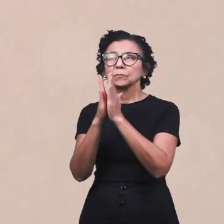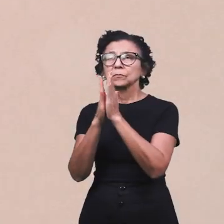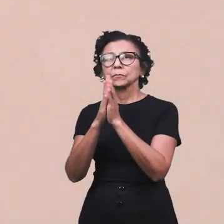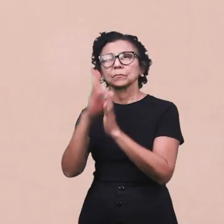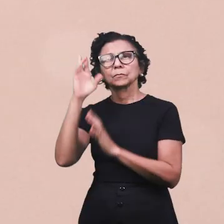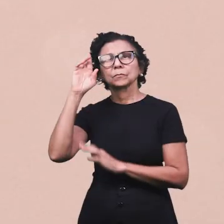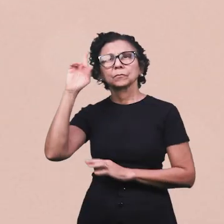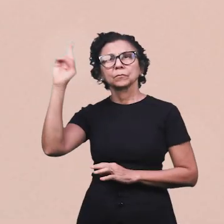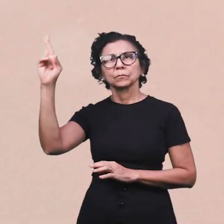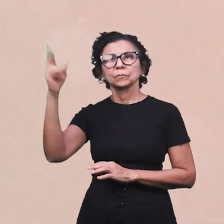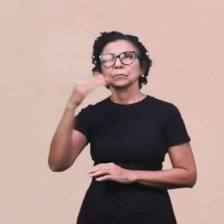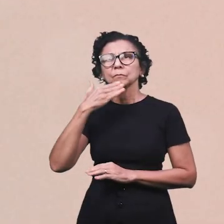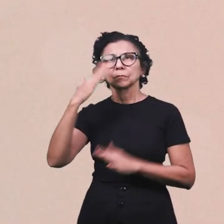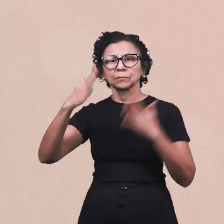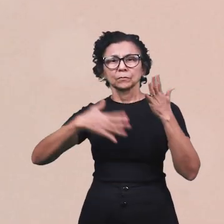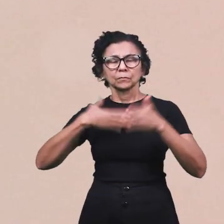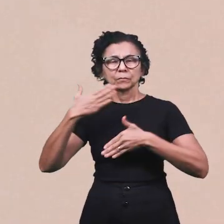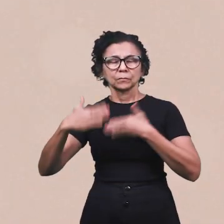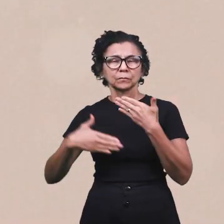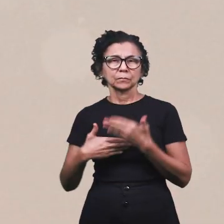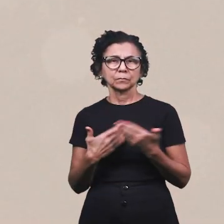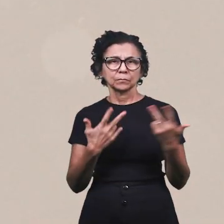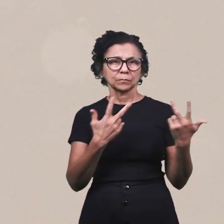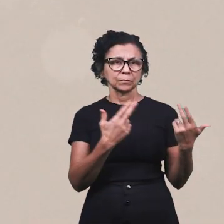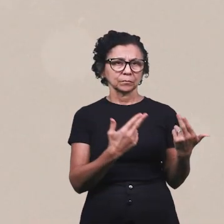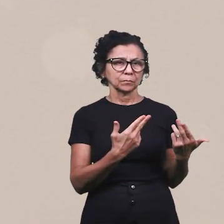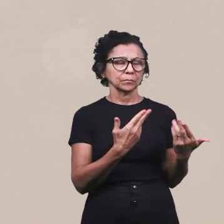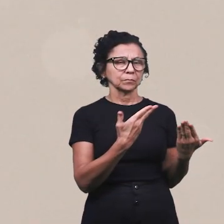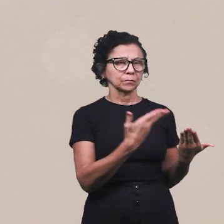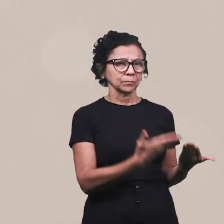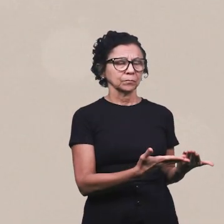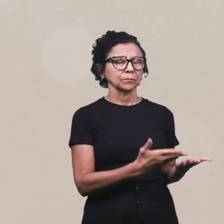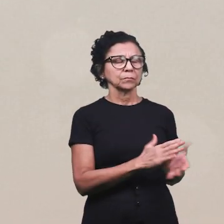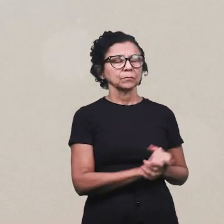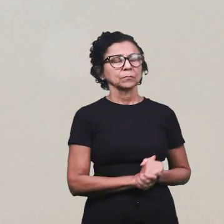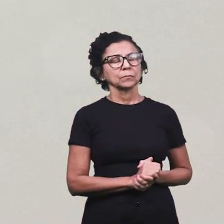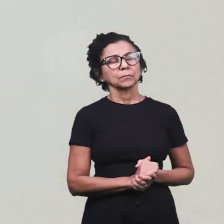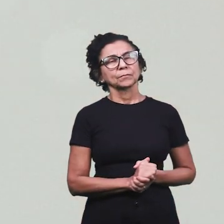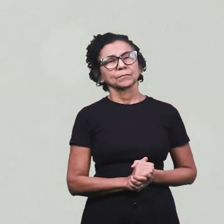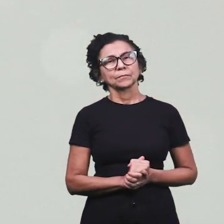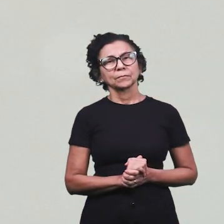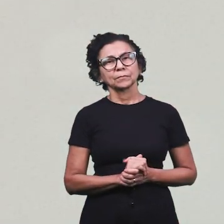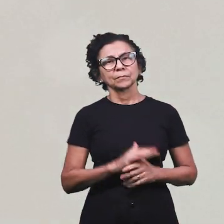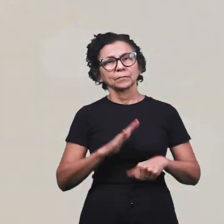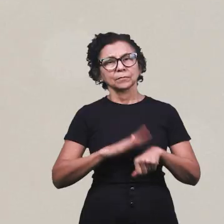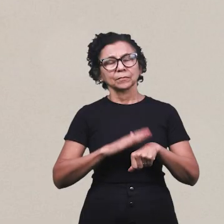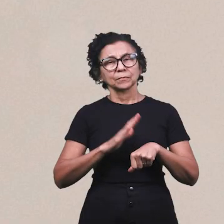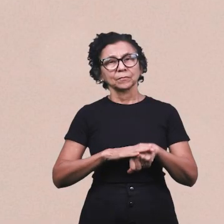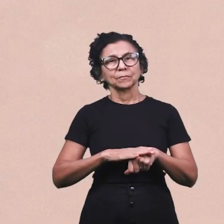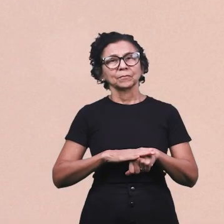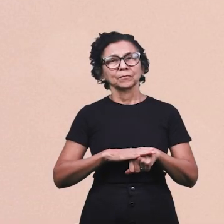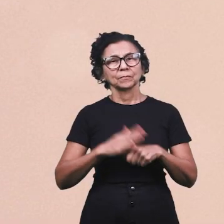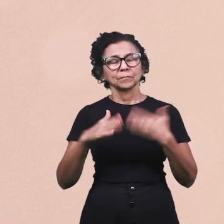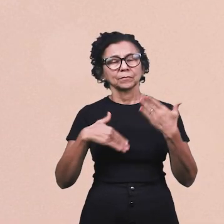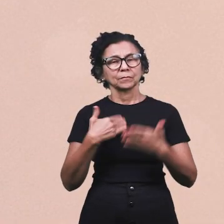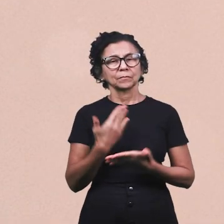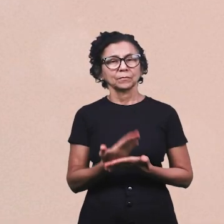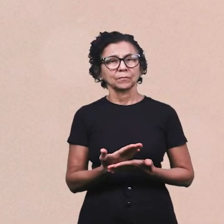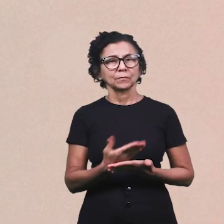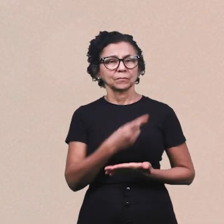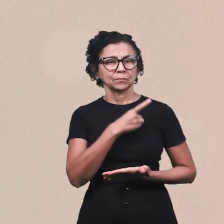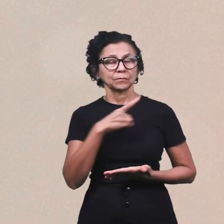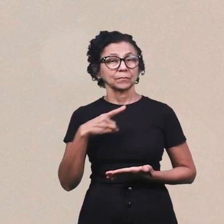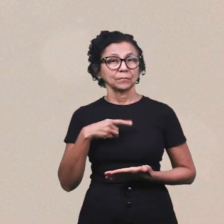que o Senhor me dê a alegria que o Senhor estava dando ao Carlito, de passar algum tempo e eu poder